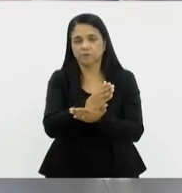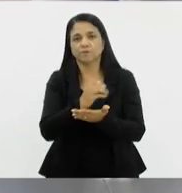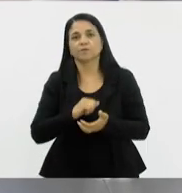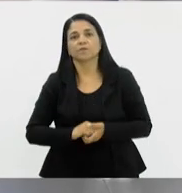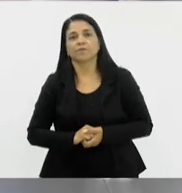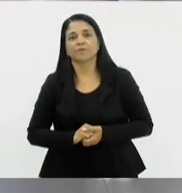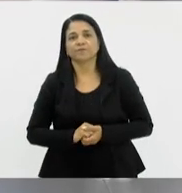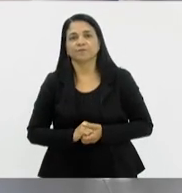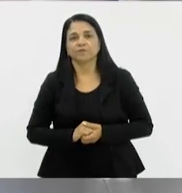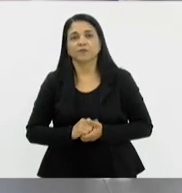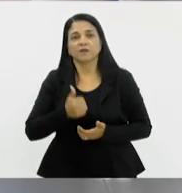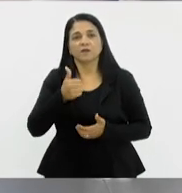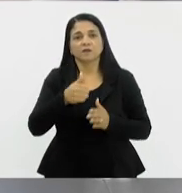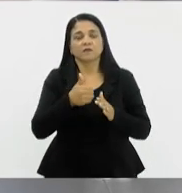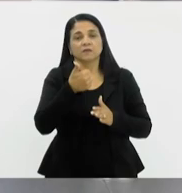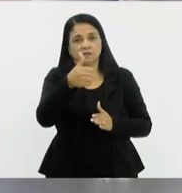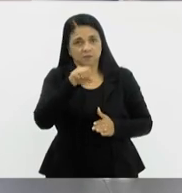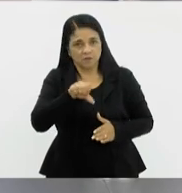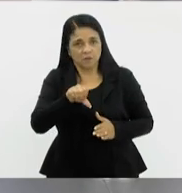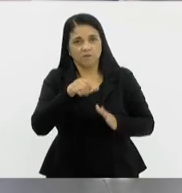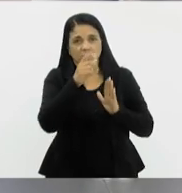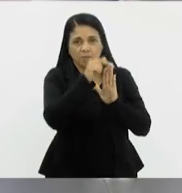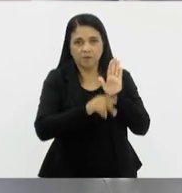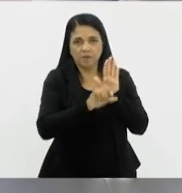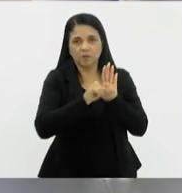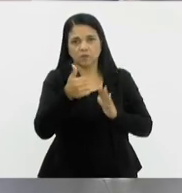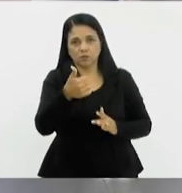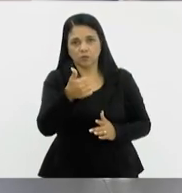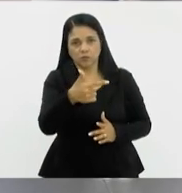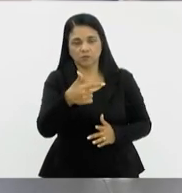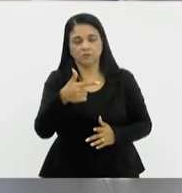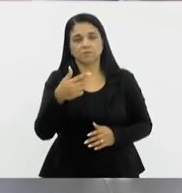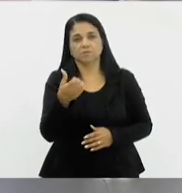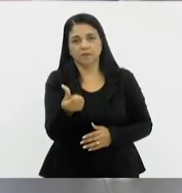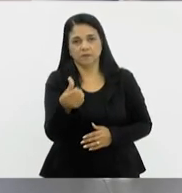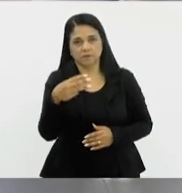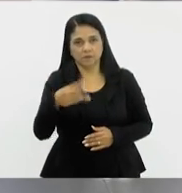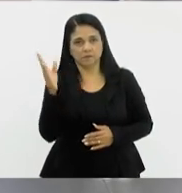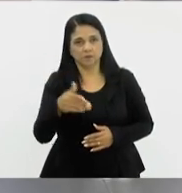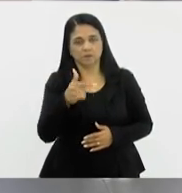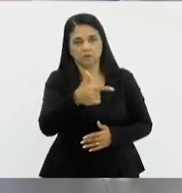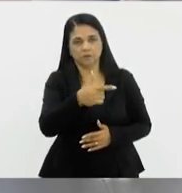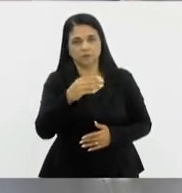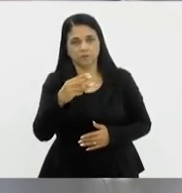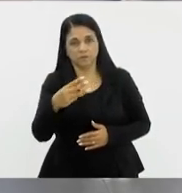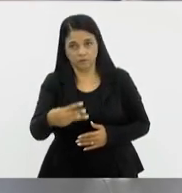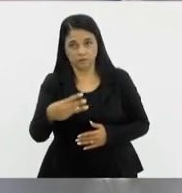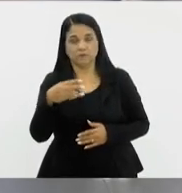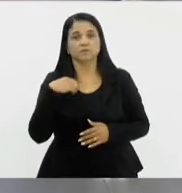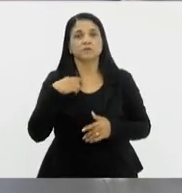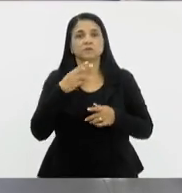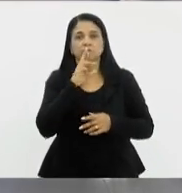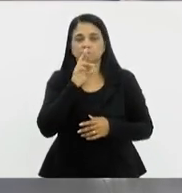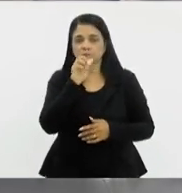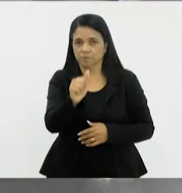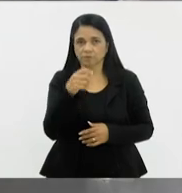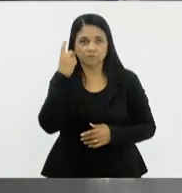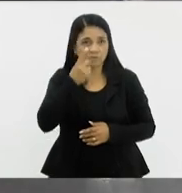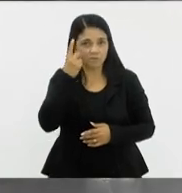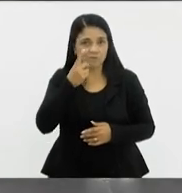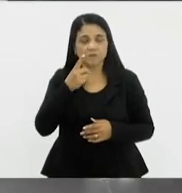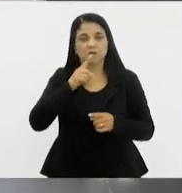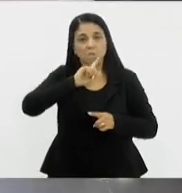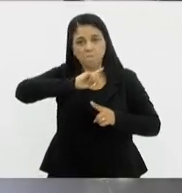aprovado. 19 da pauta, PL 1263 de 23, de autoria do deputado Rodrigo Amorim, que proíbe a disponibilização de precificação de